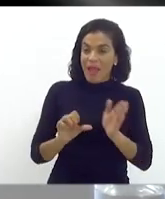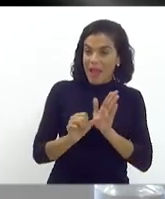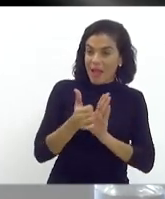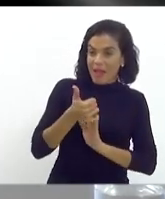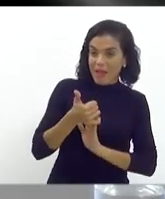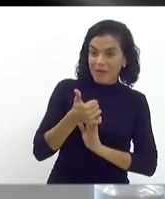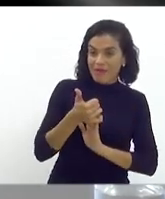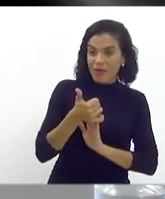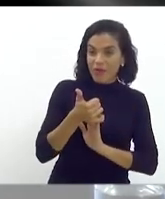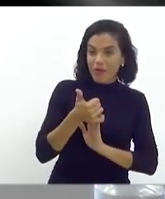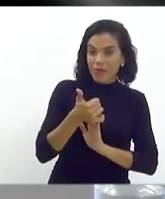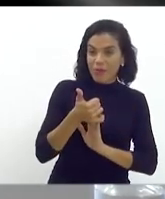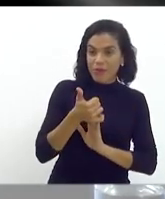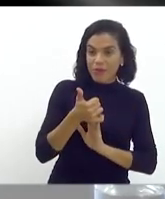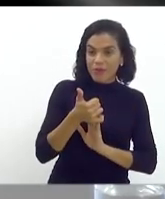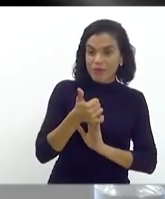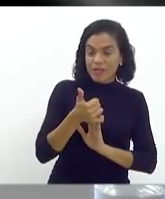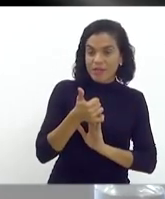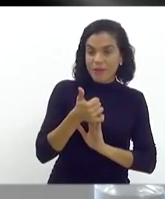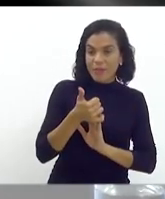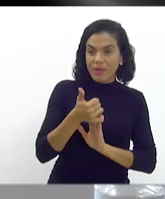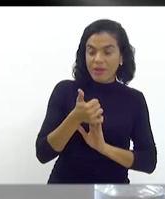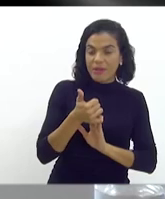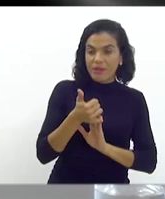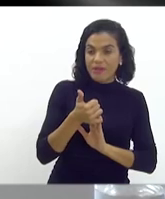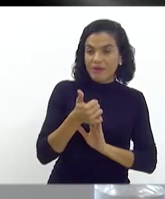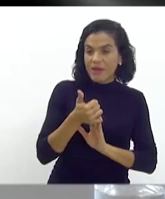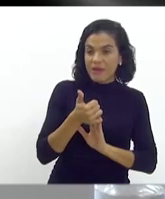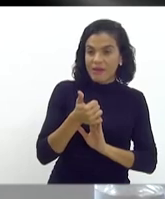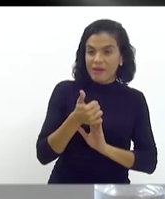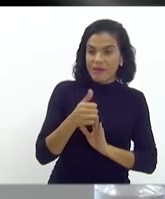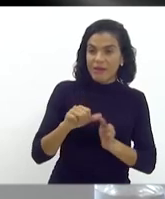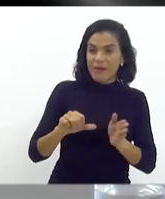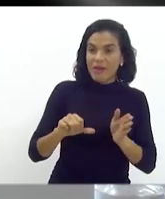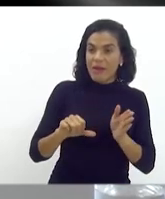é no sentido de que